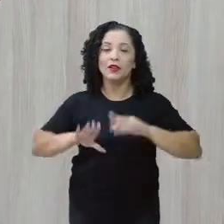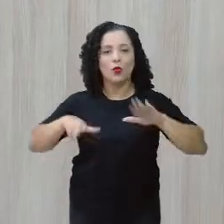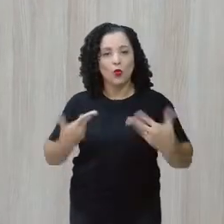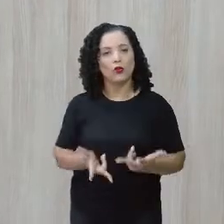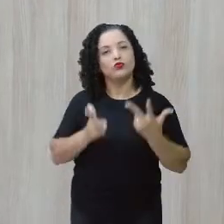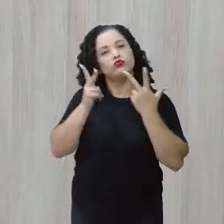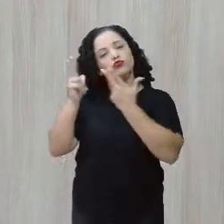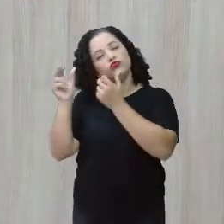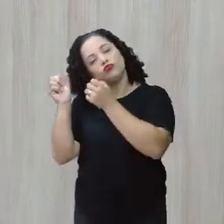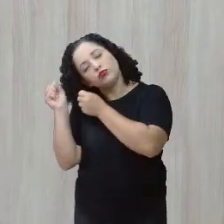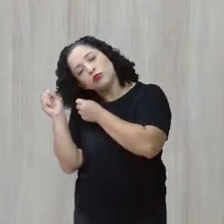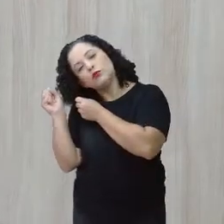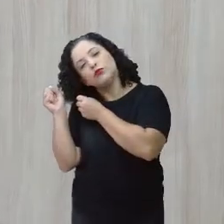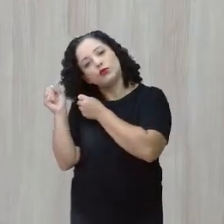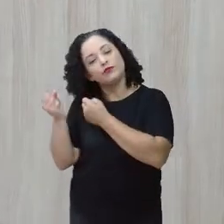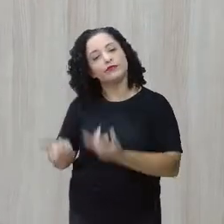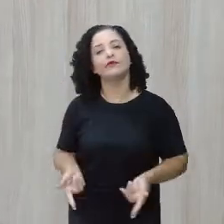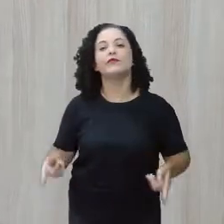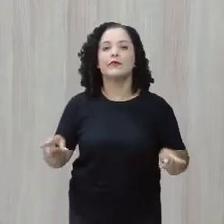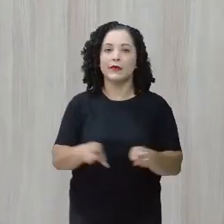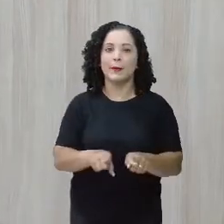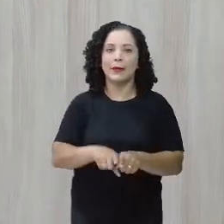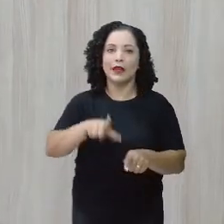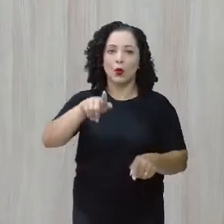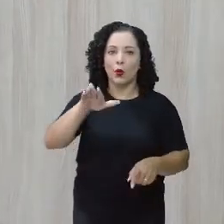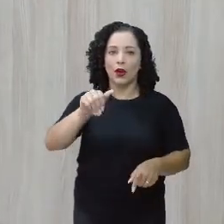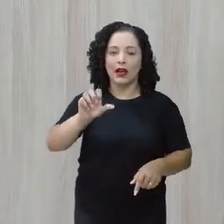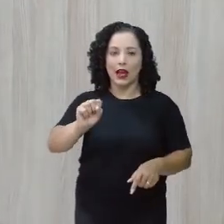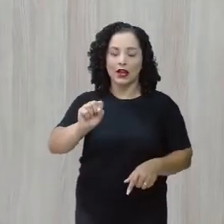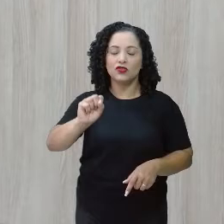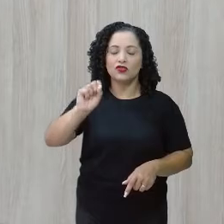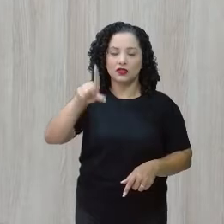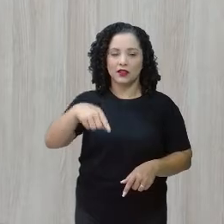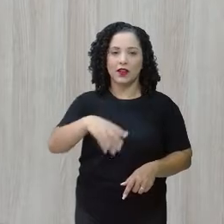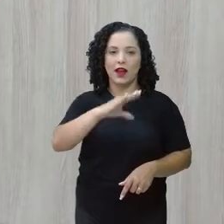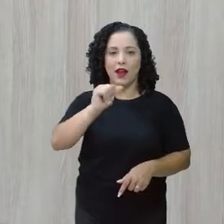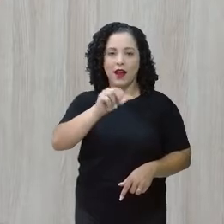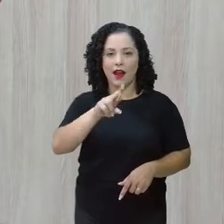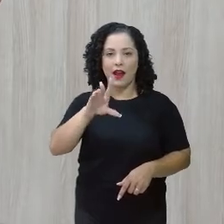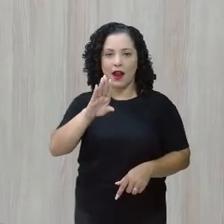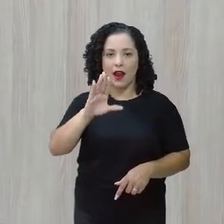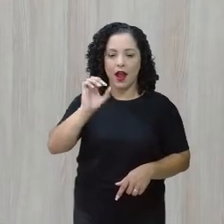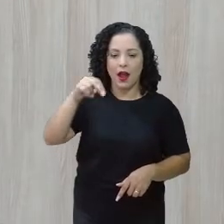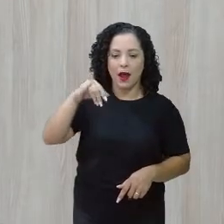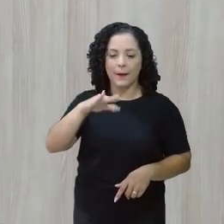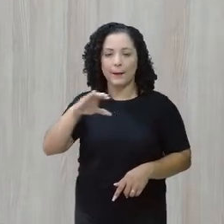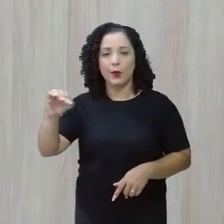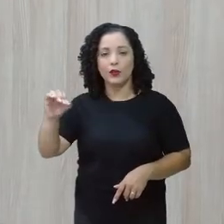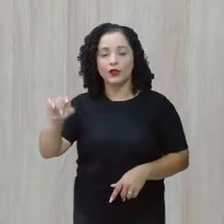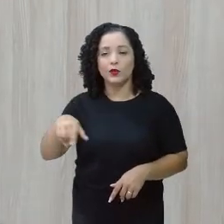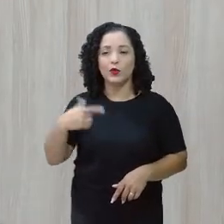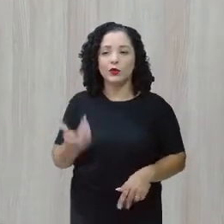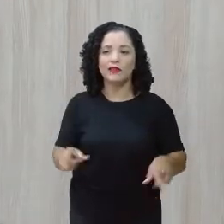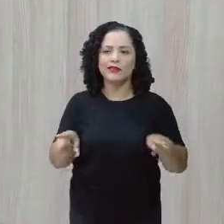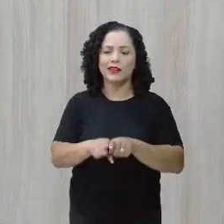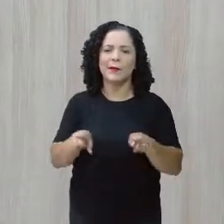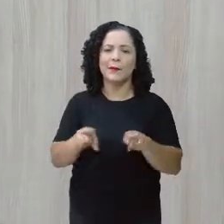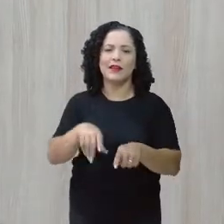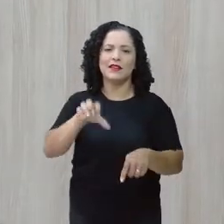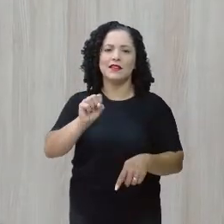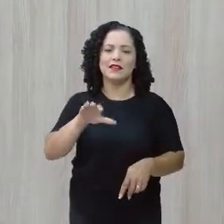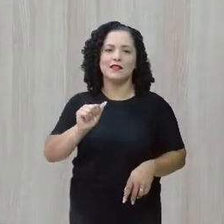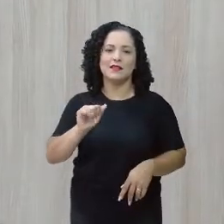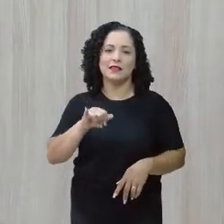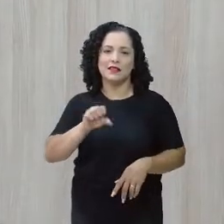Então, aí é a questão do gás carbônico ou dióxido de carbono e também há alguns sais que